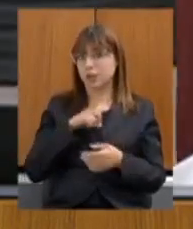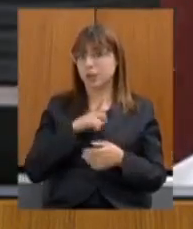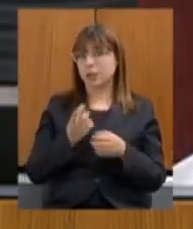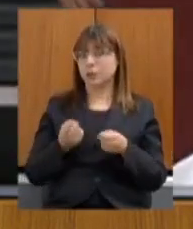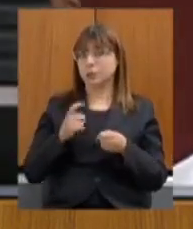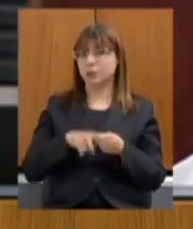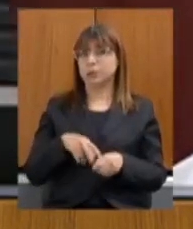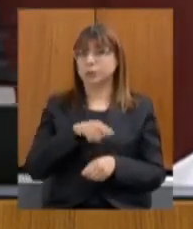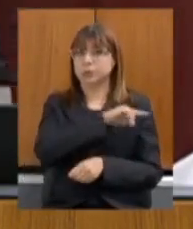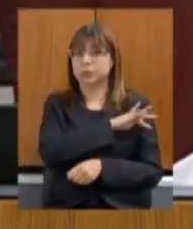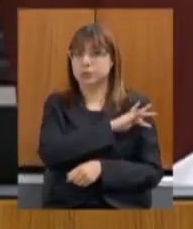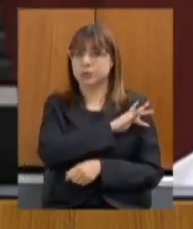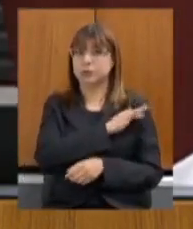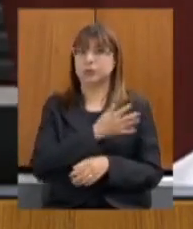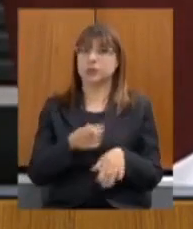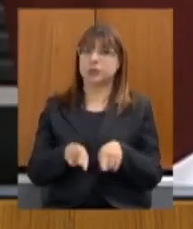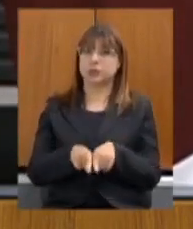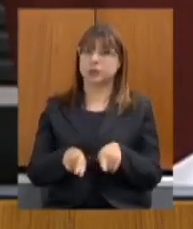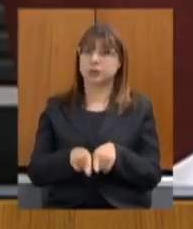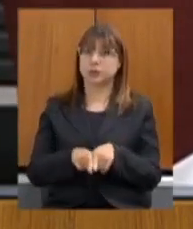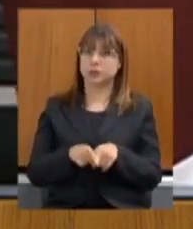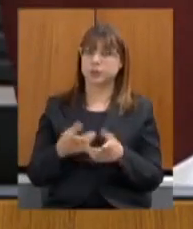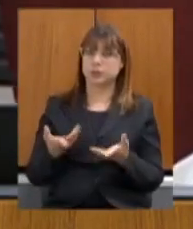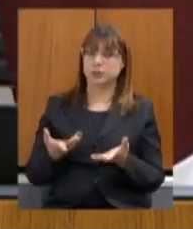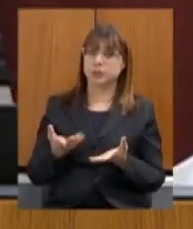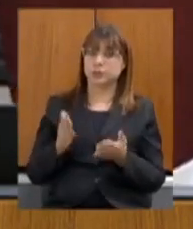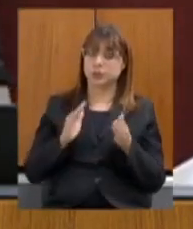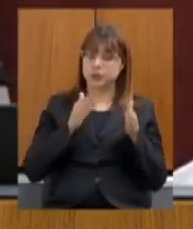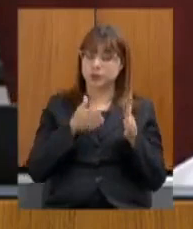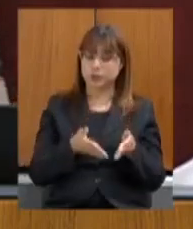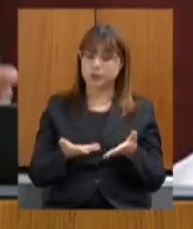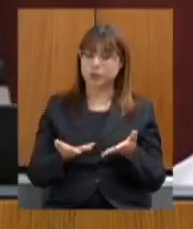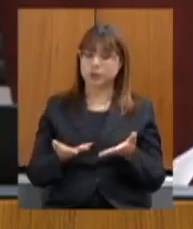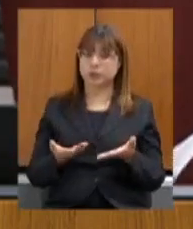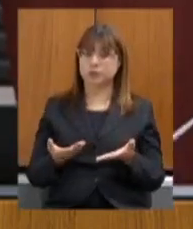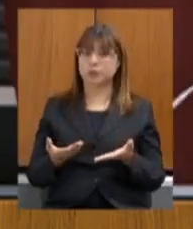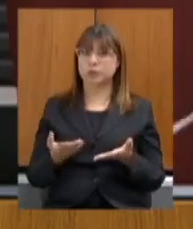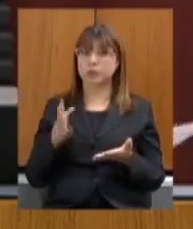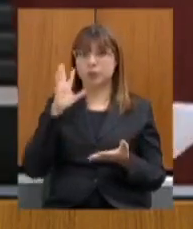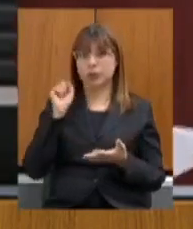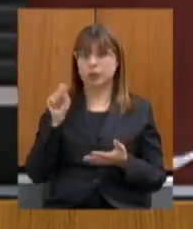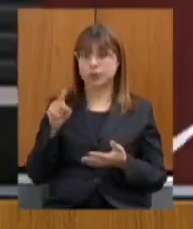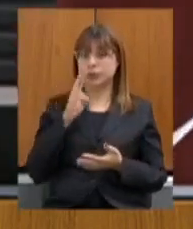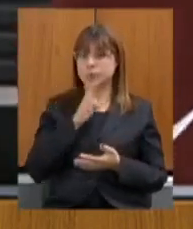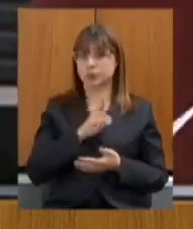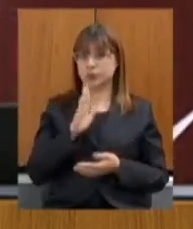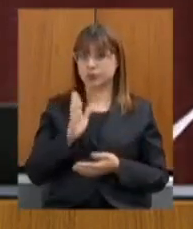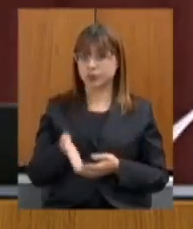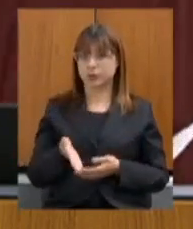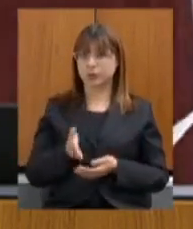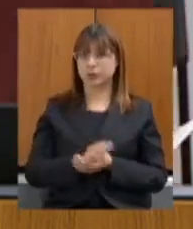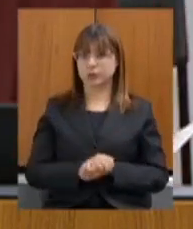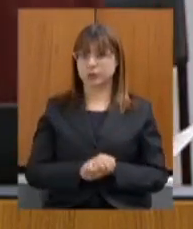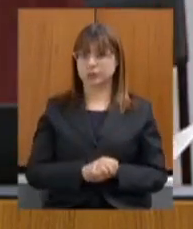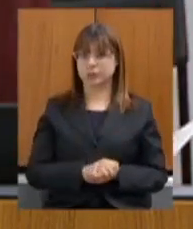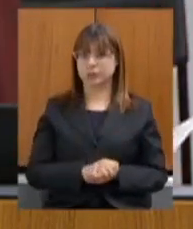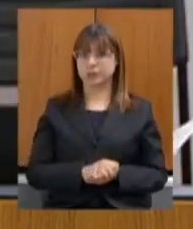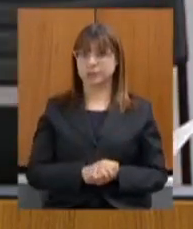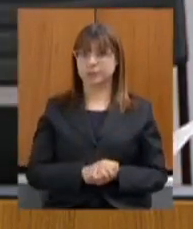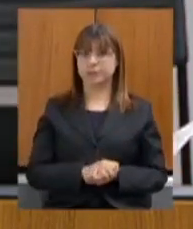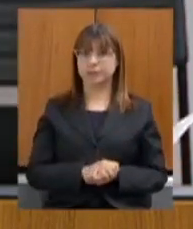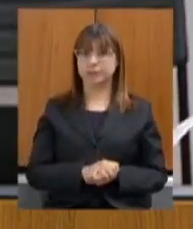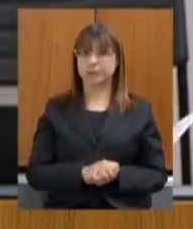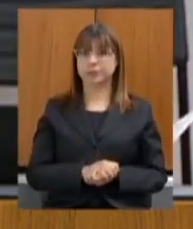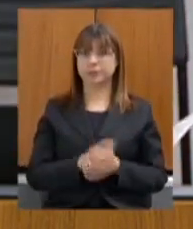planejamento exclusivamente esse. Parece que a Exª já deu alguma resposta nesse contexto.